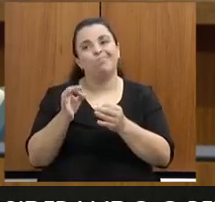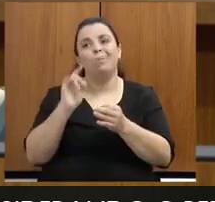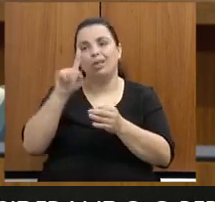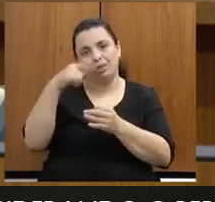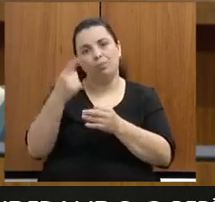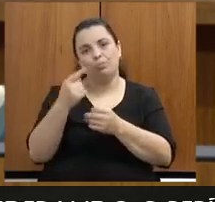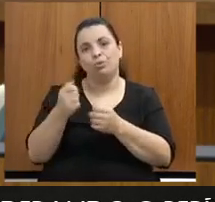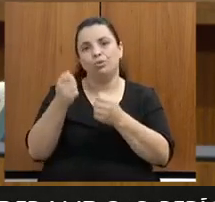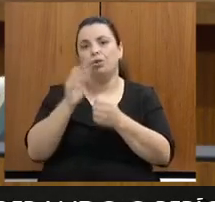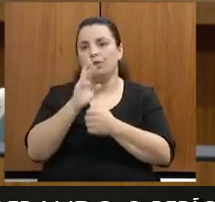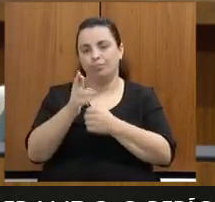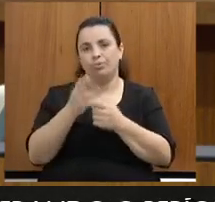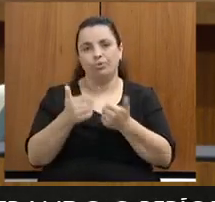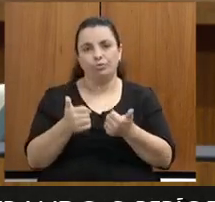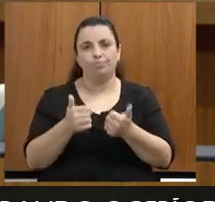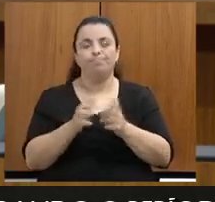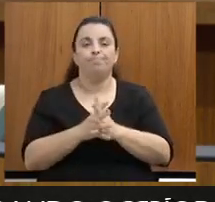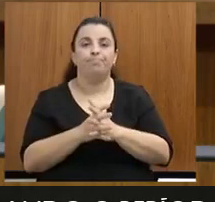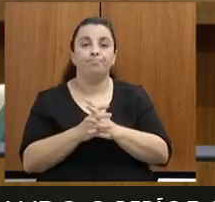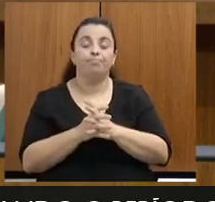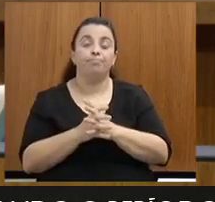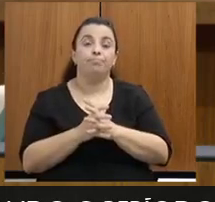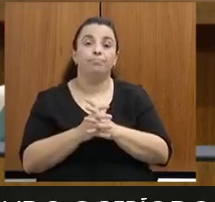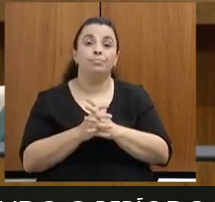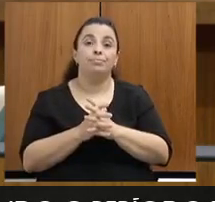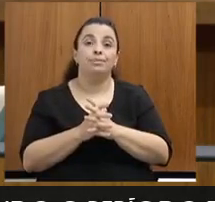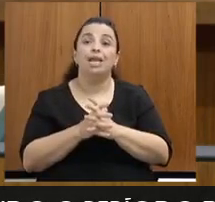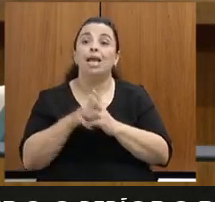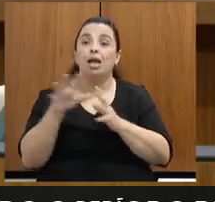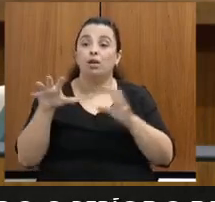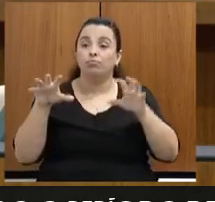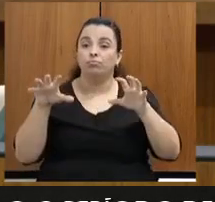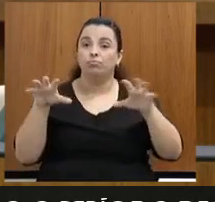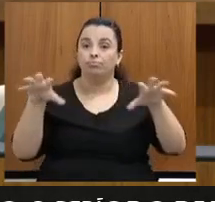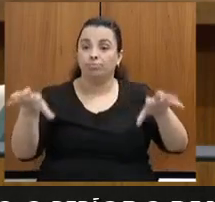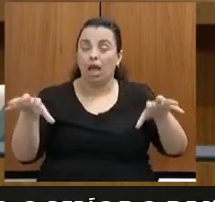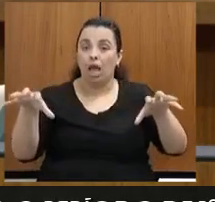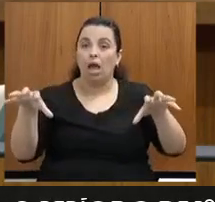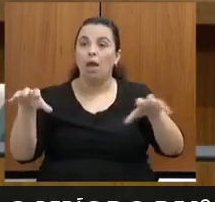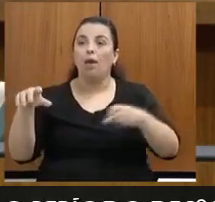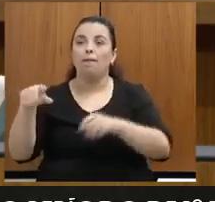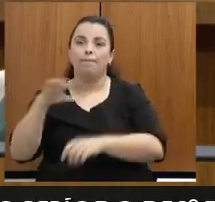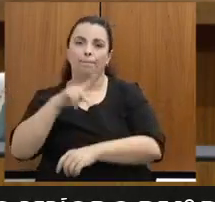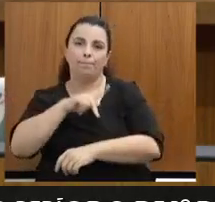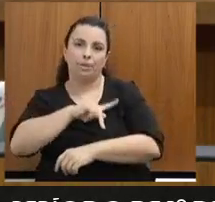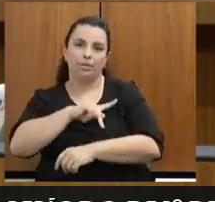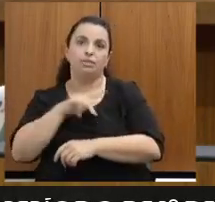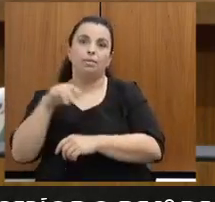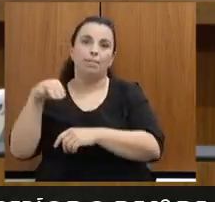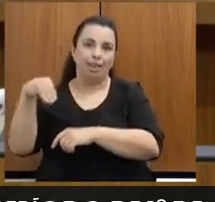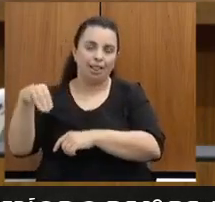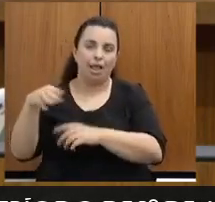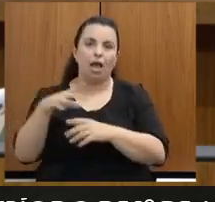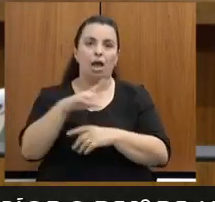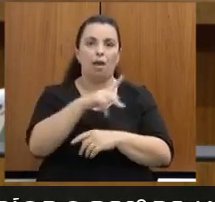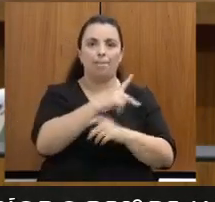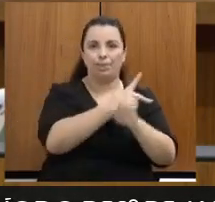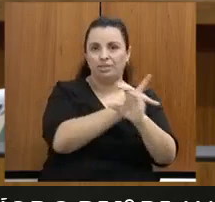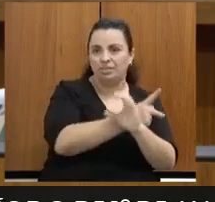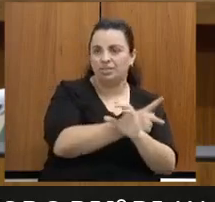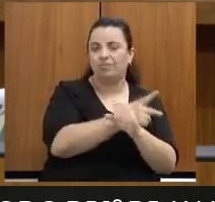sobre as ações de integração das forças nós temos feito aí algumas operações em